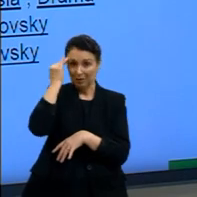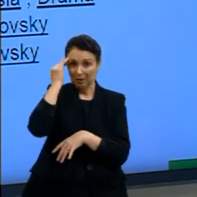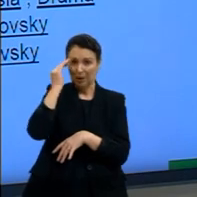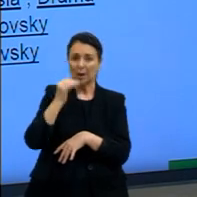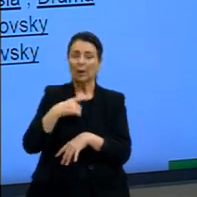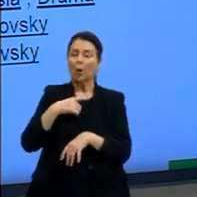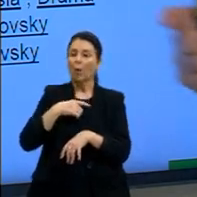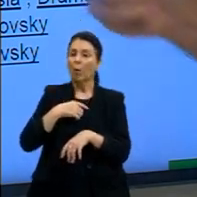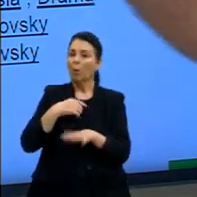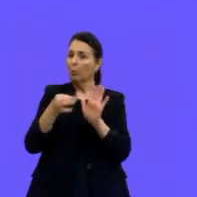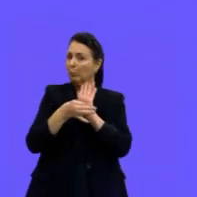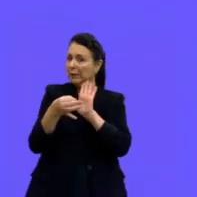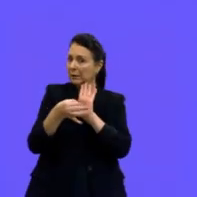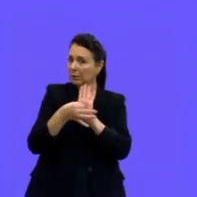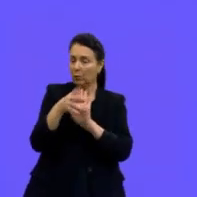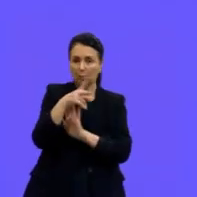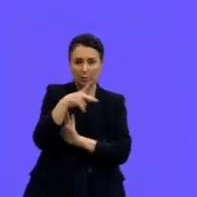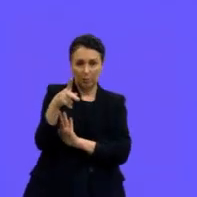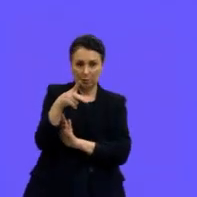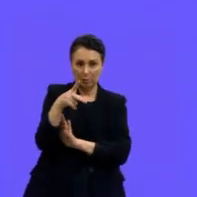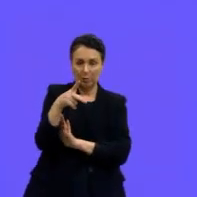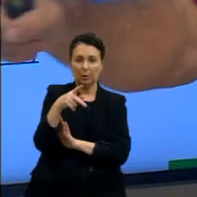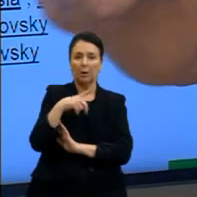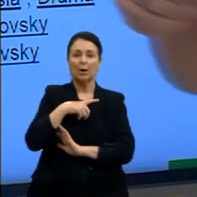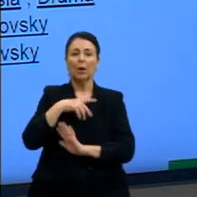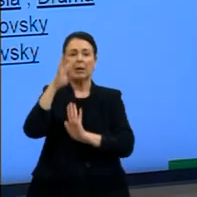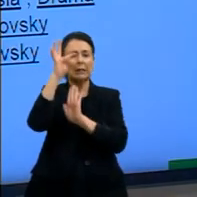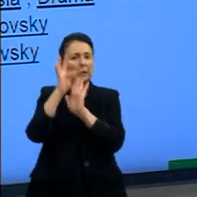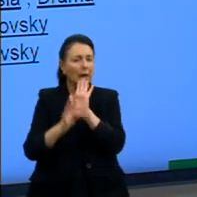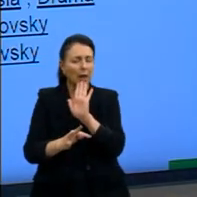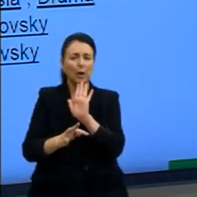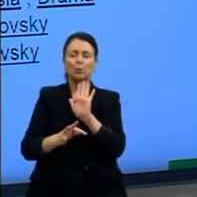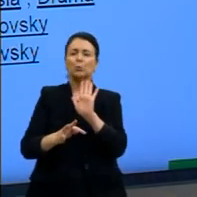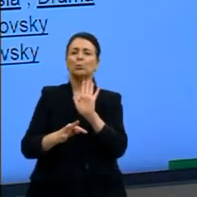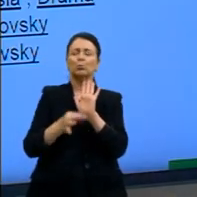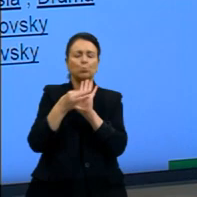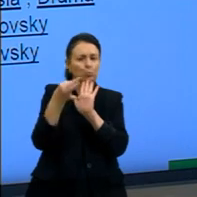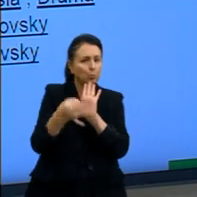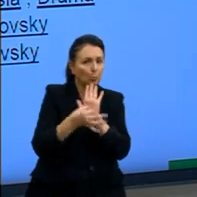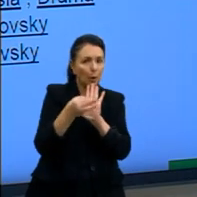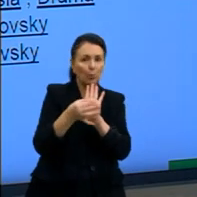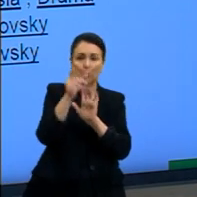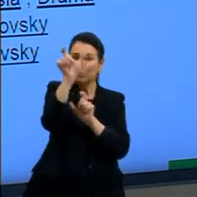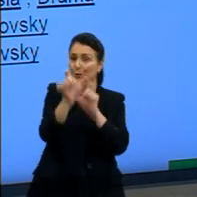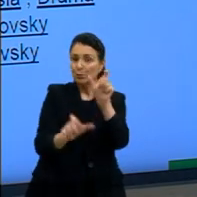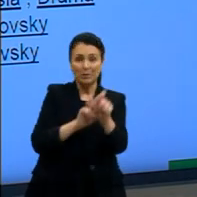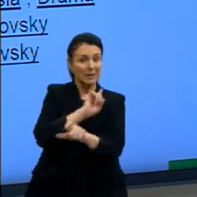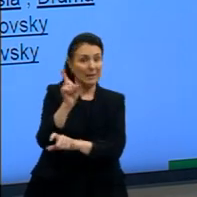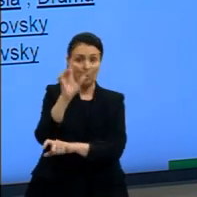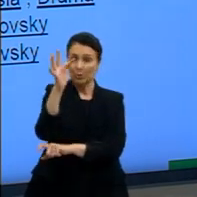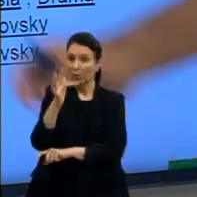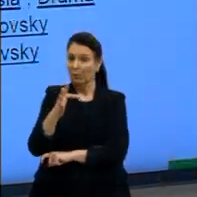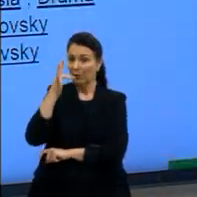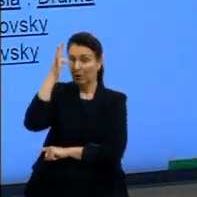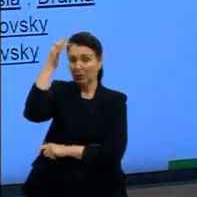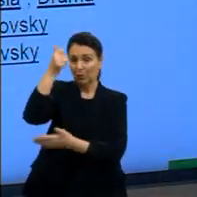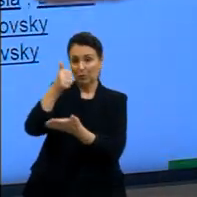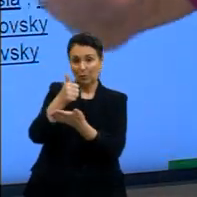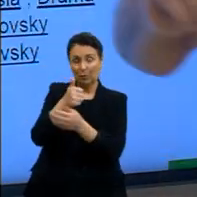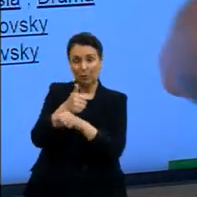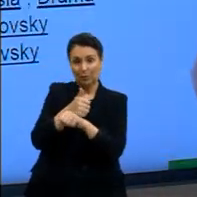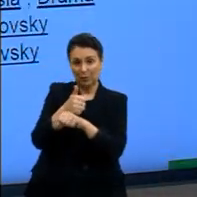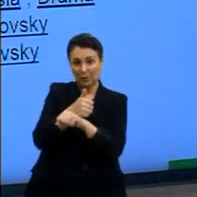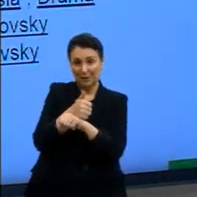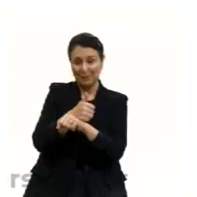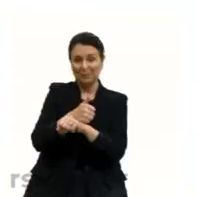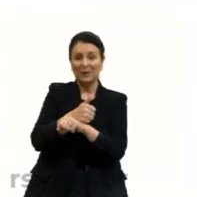sugiro que às vezes textos comentários feito por nós e se tornam mais fácil para entendimento O